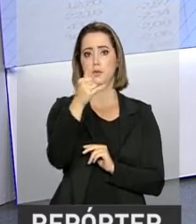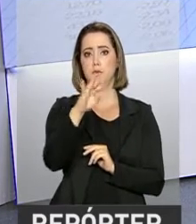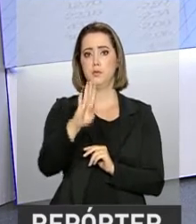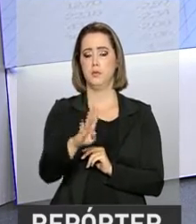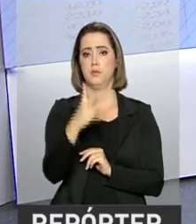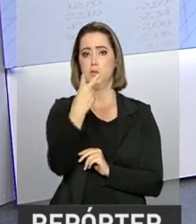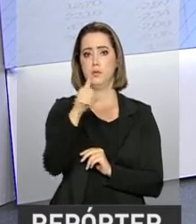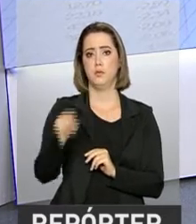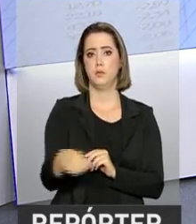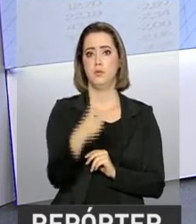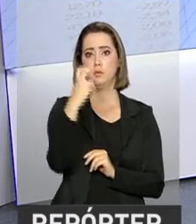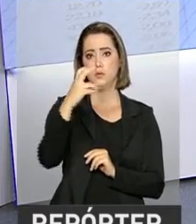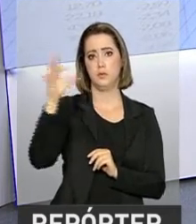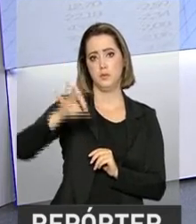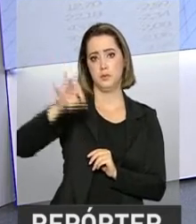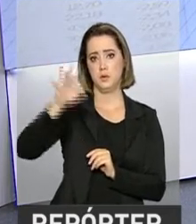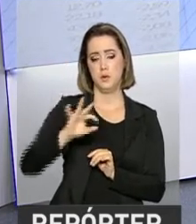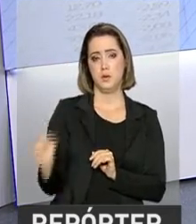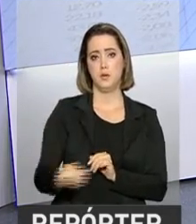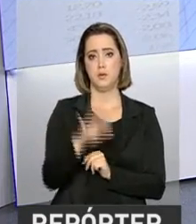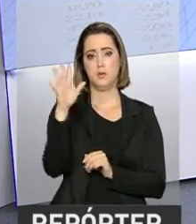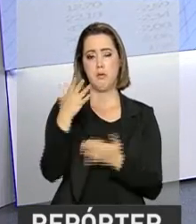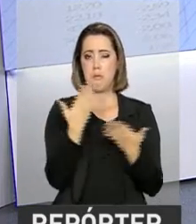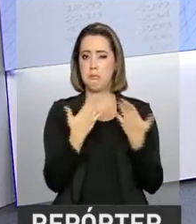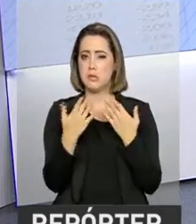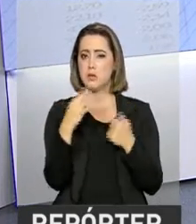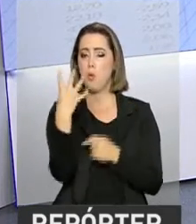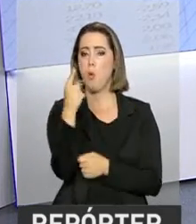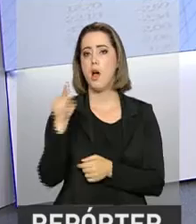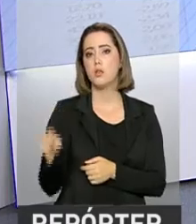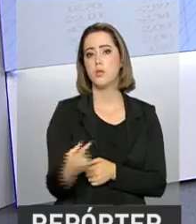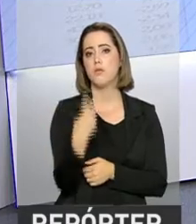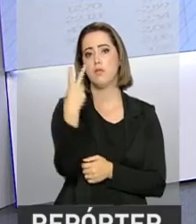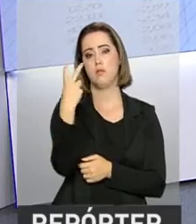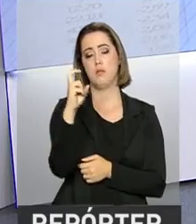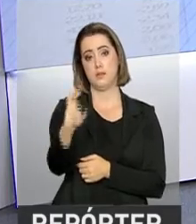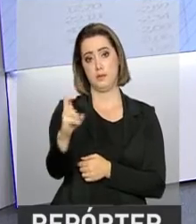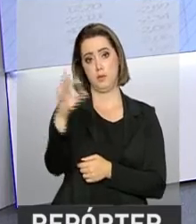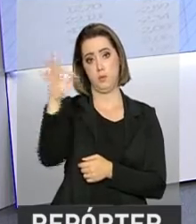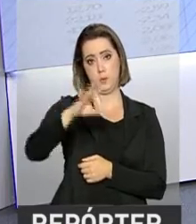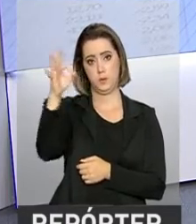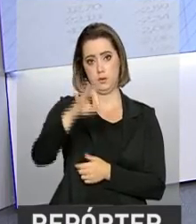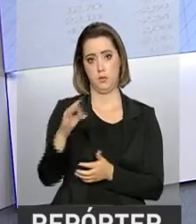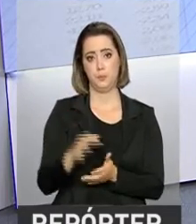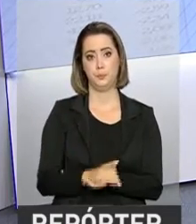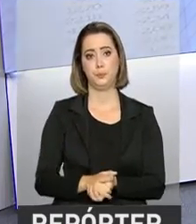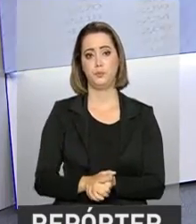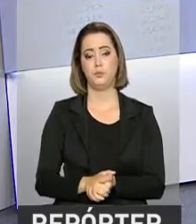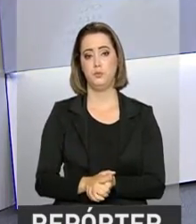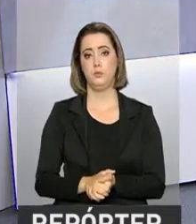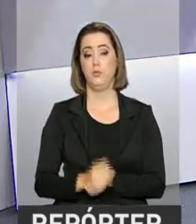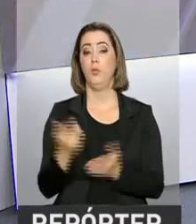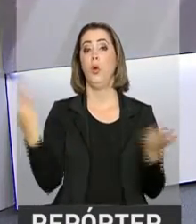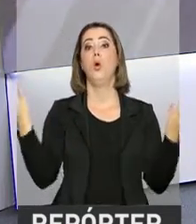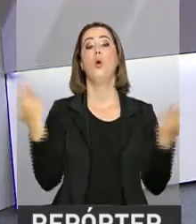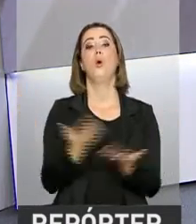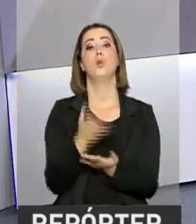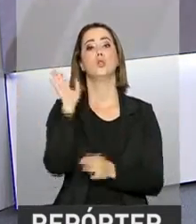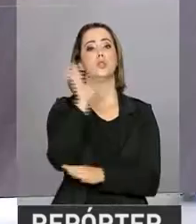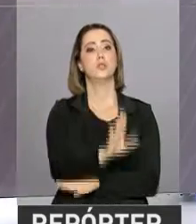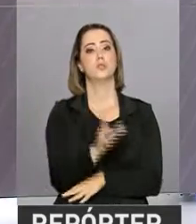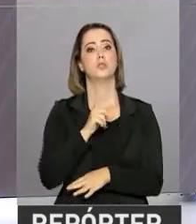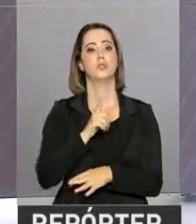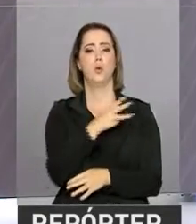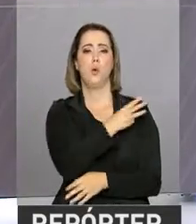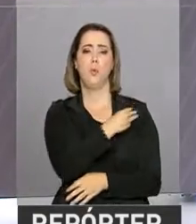2 e meio por cento e inflação em torno de quatro e meio por cento e ainda hoje à tarde